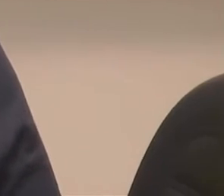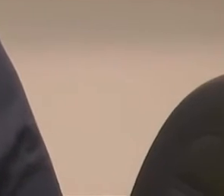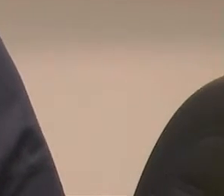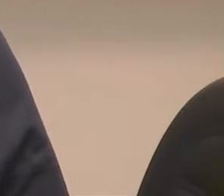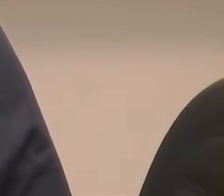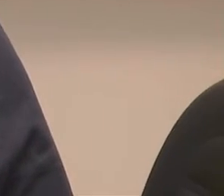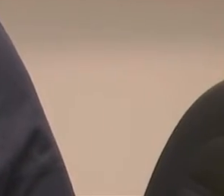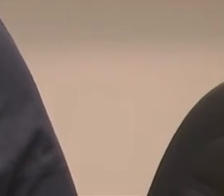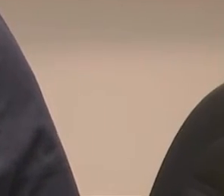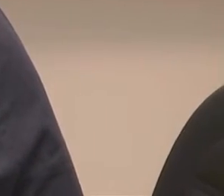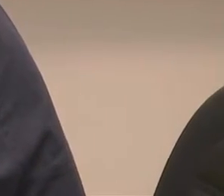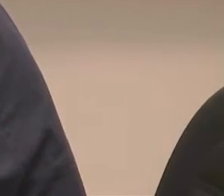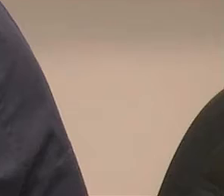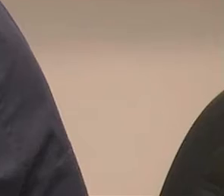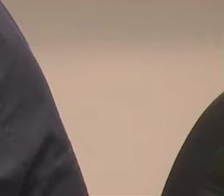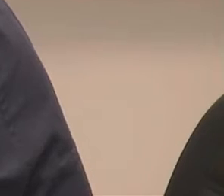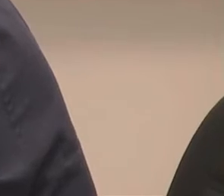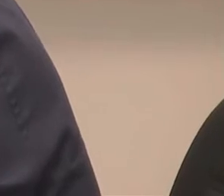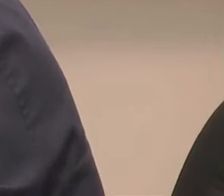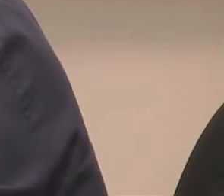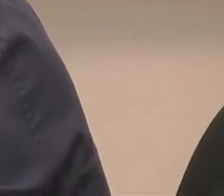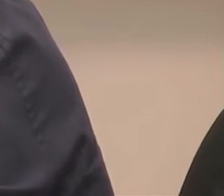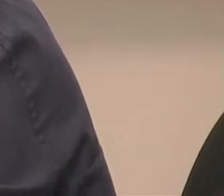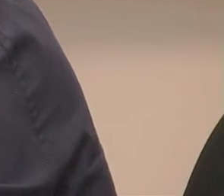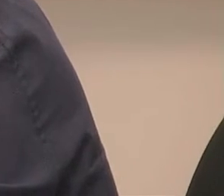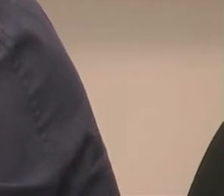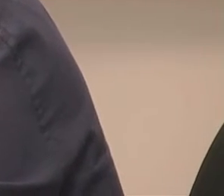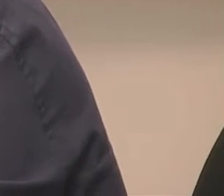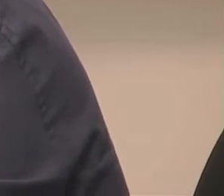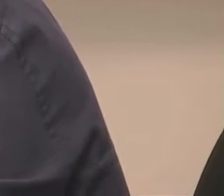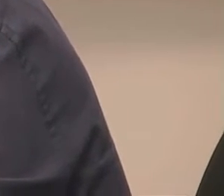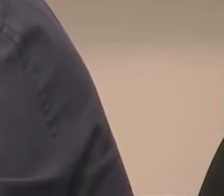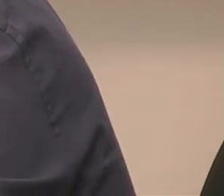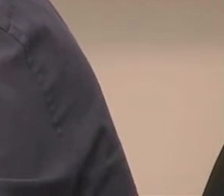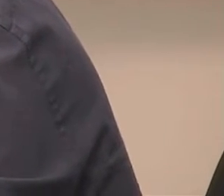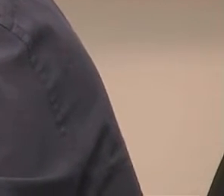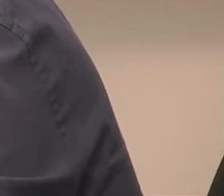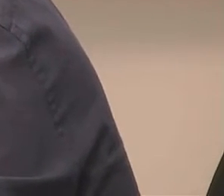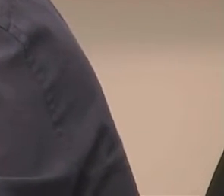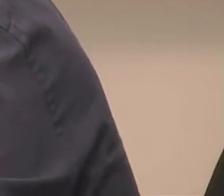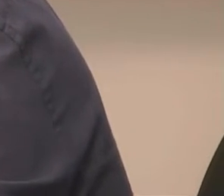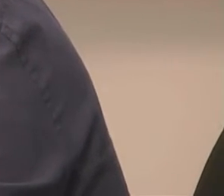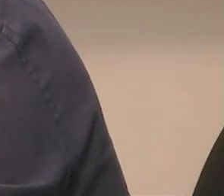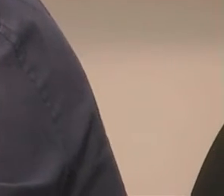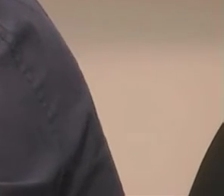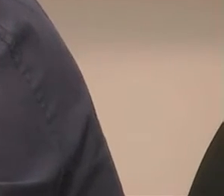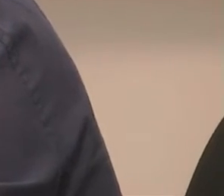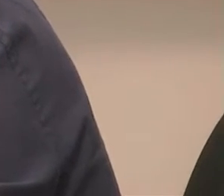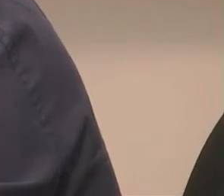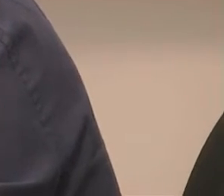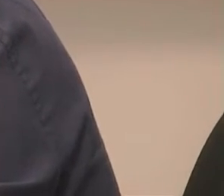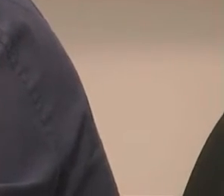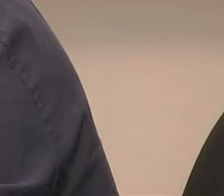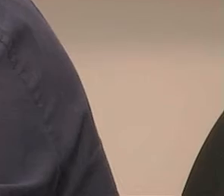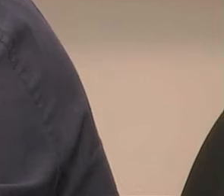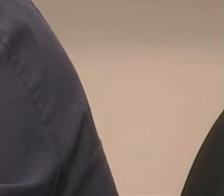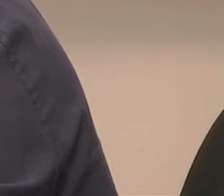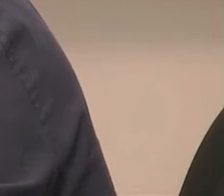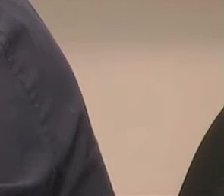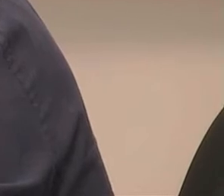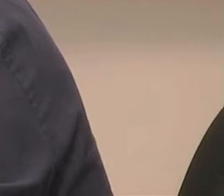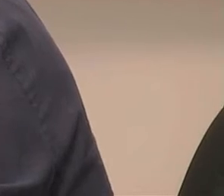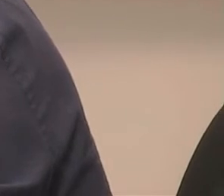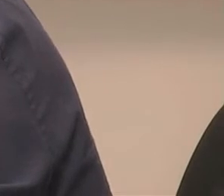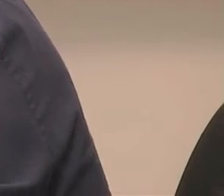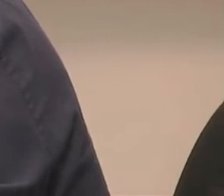dar uma boa noite ao Edson Rochas, que fez parte do PSD, né? Junto com a participação